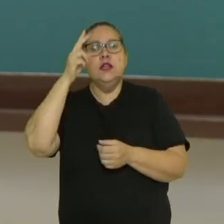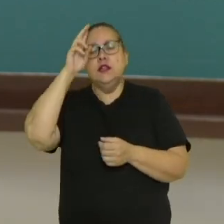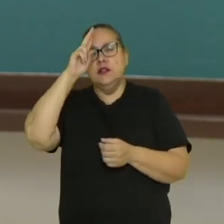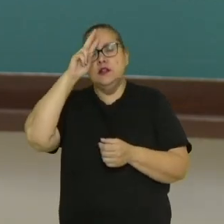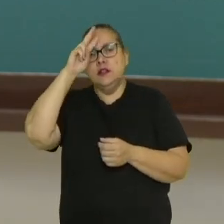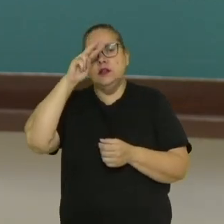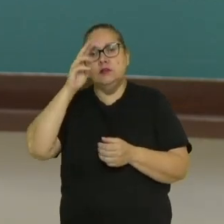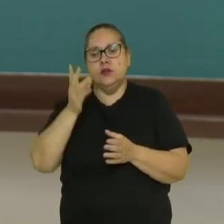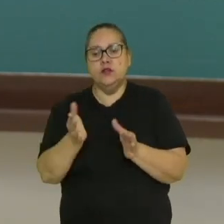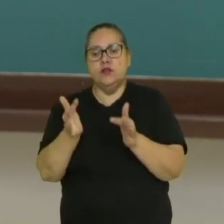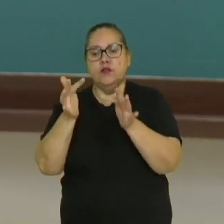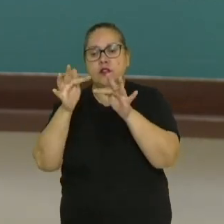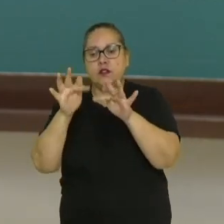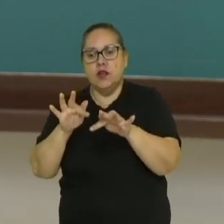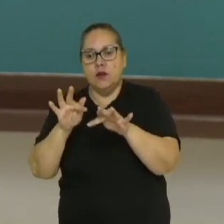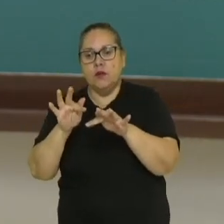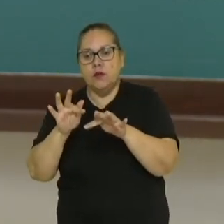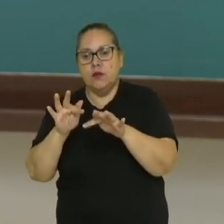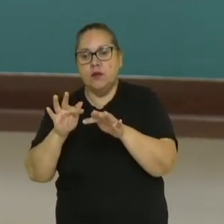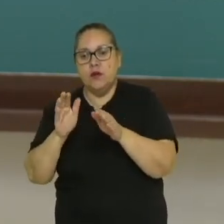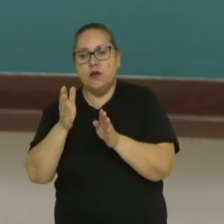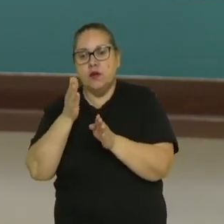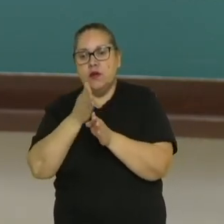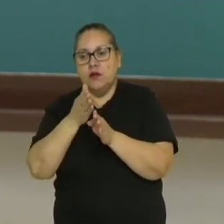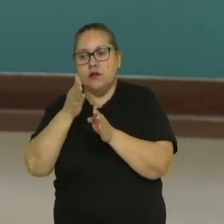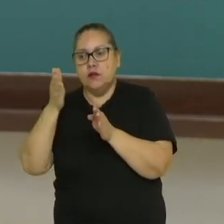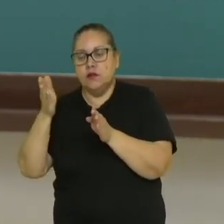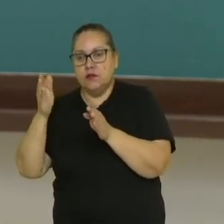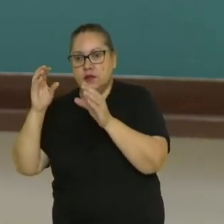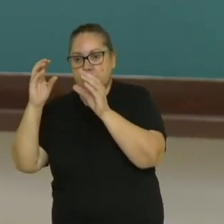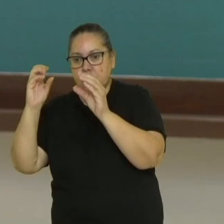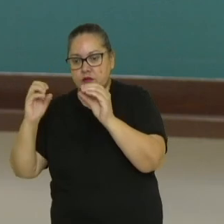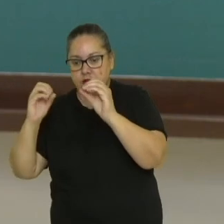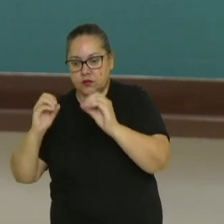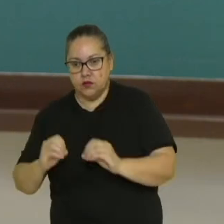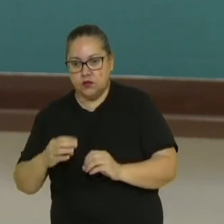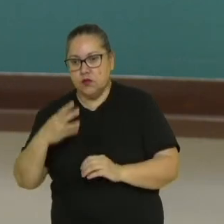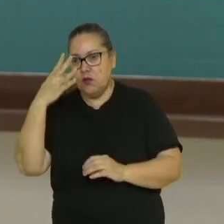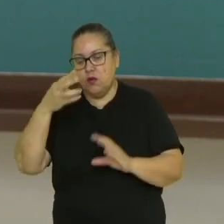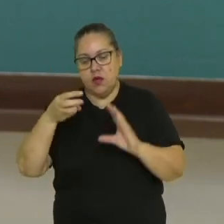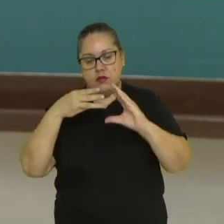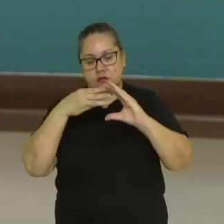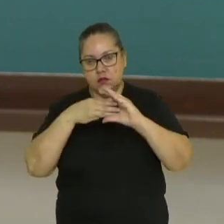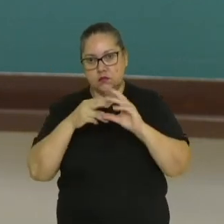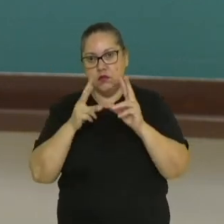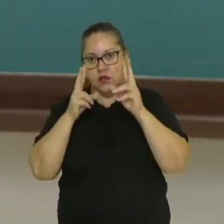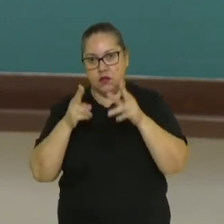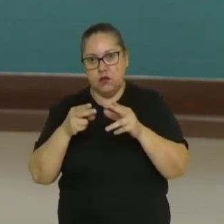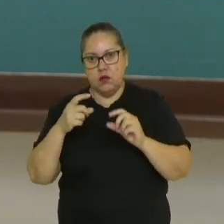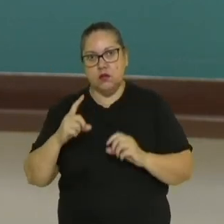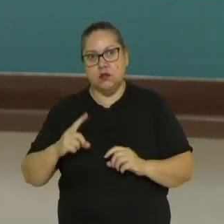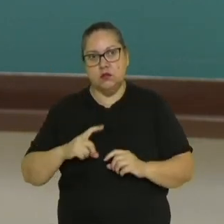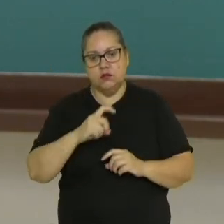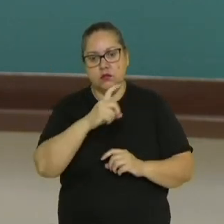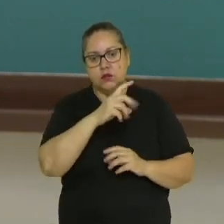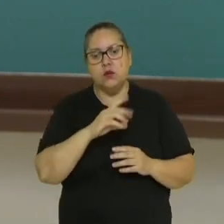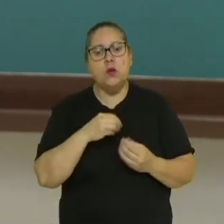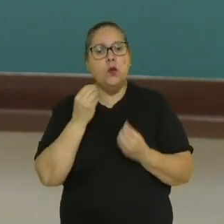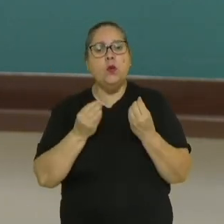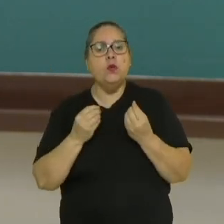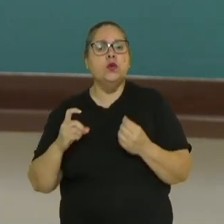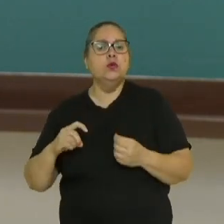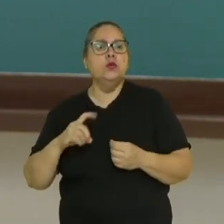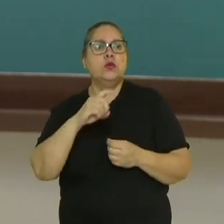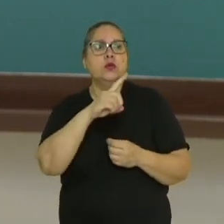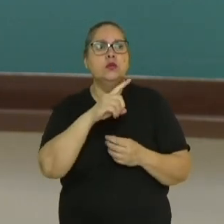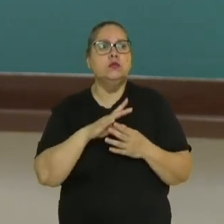da meiose 2 se formavam 4 células? Elas eram iguais a um espermatozoide? Como que é o espermatozoide?